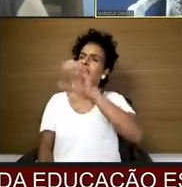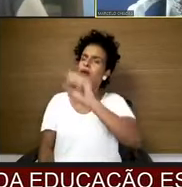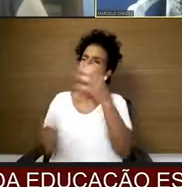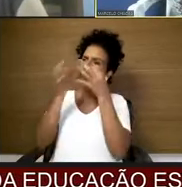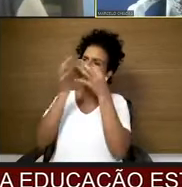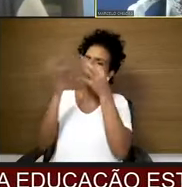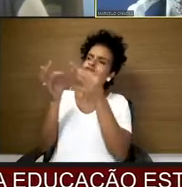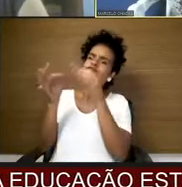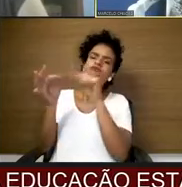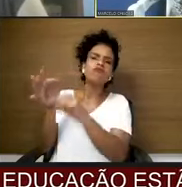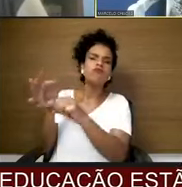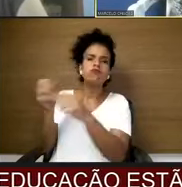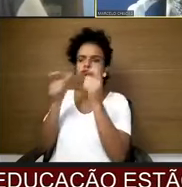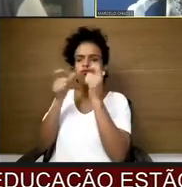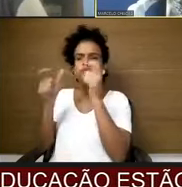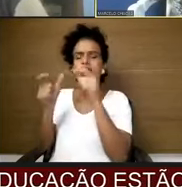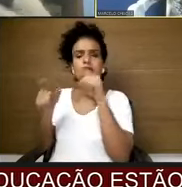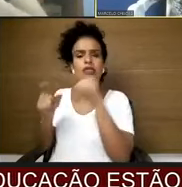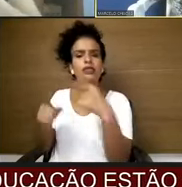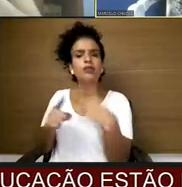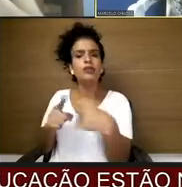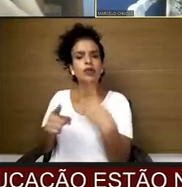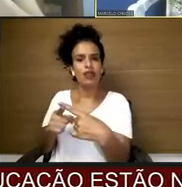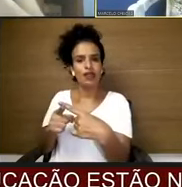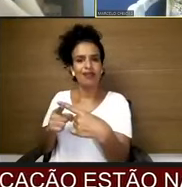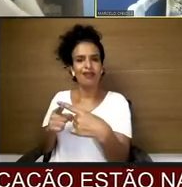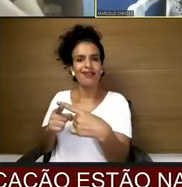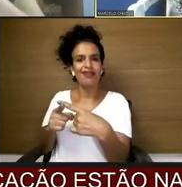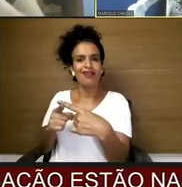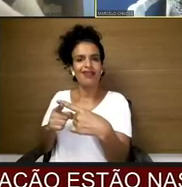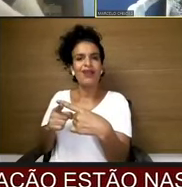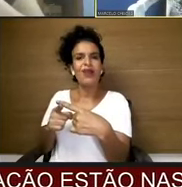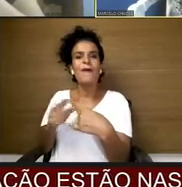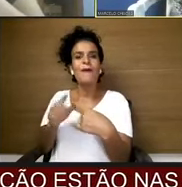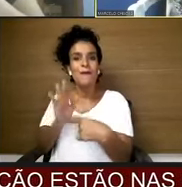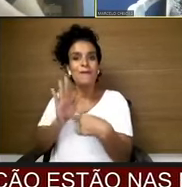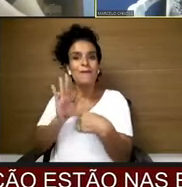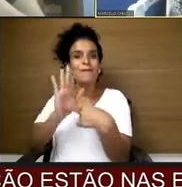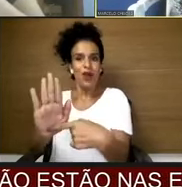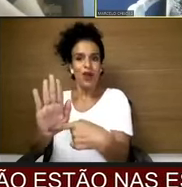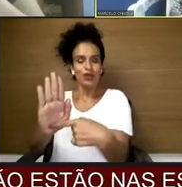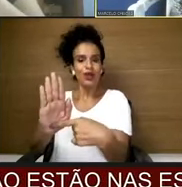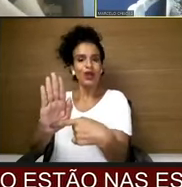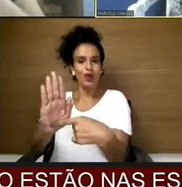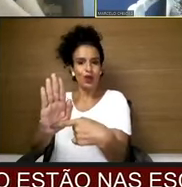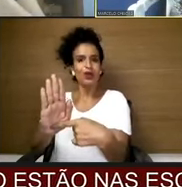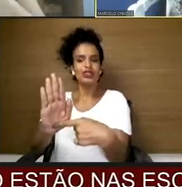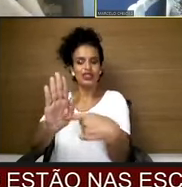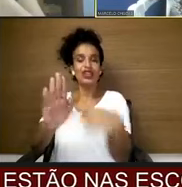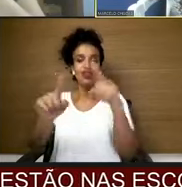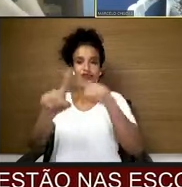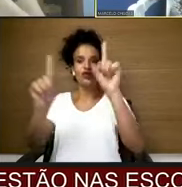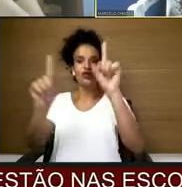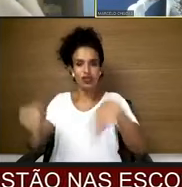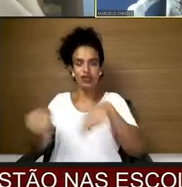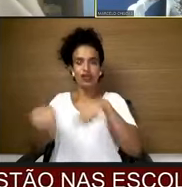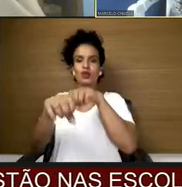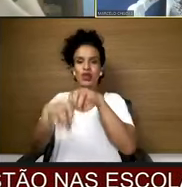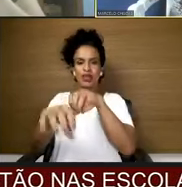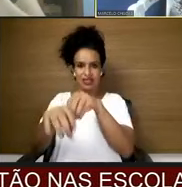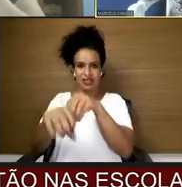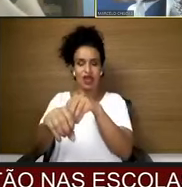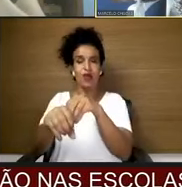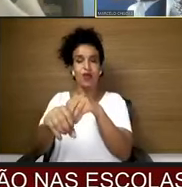aspas, os funcionários da educação, administrativo da educação, à categoria das